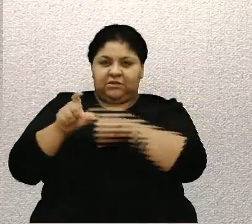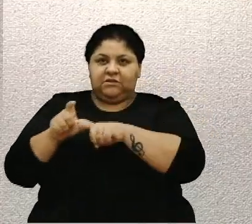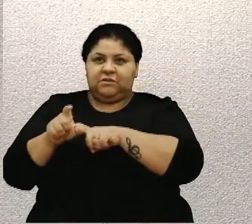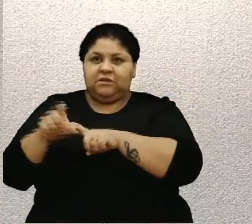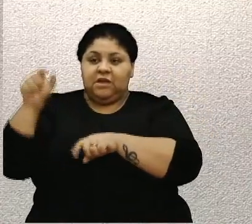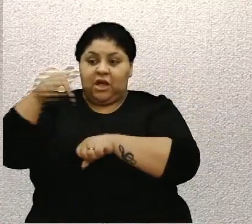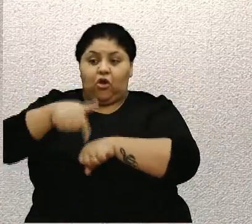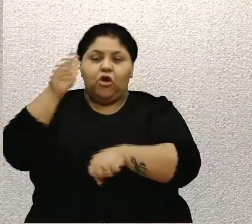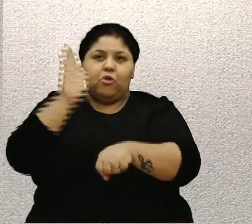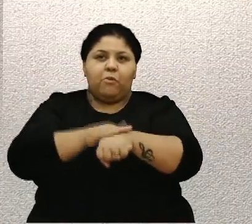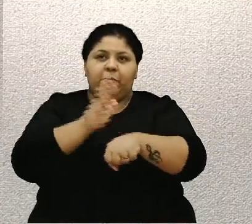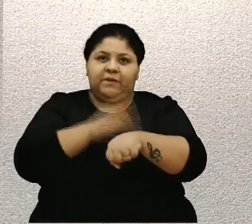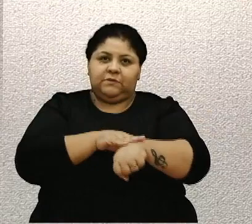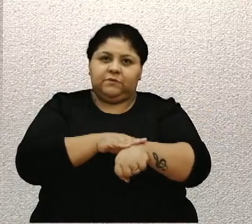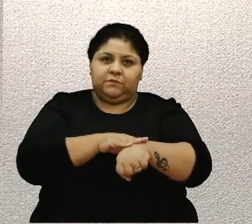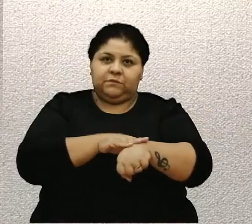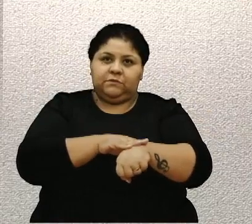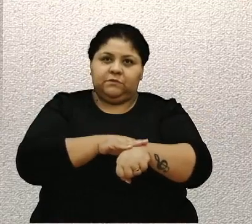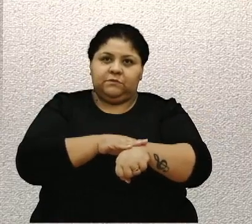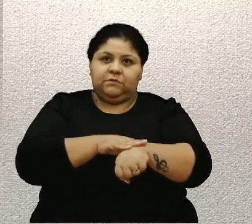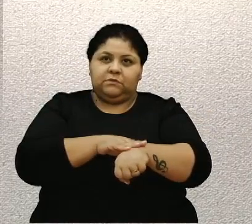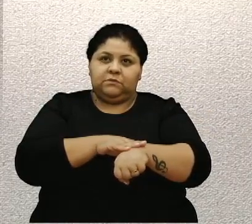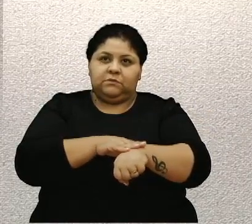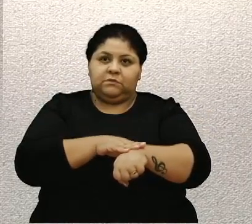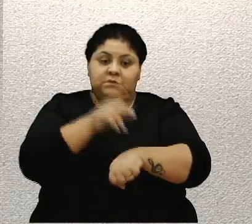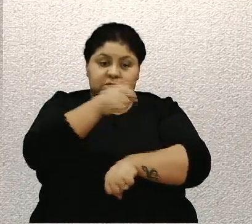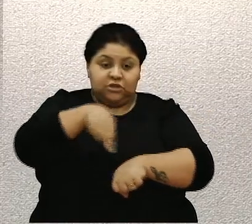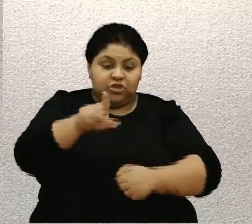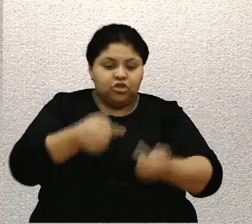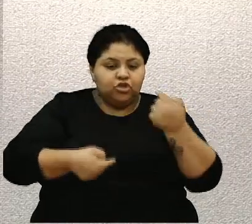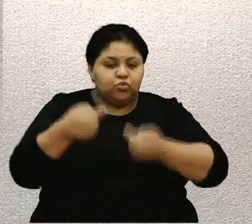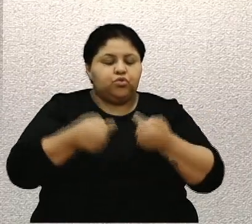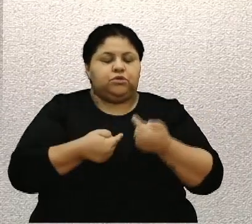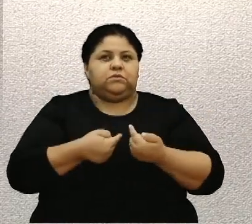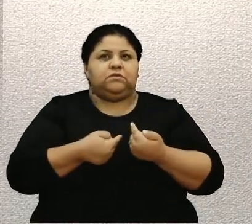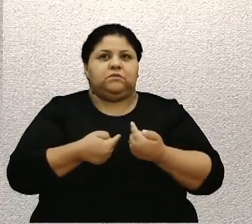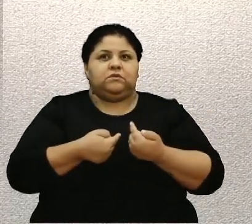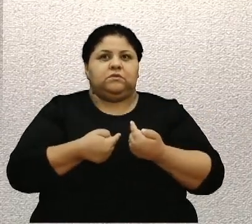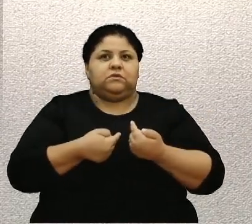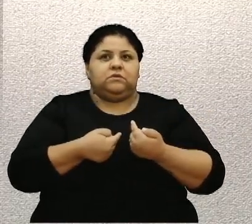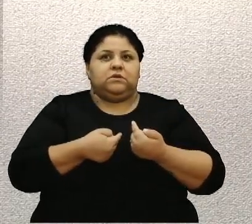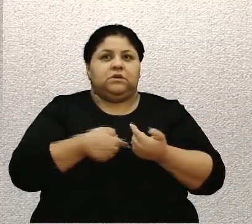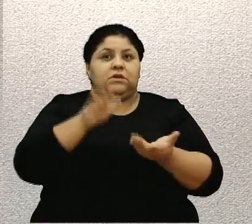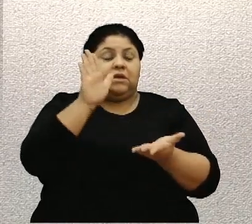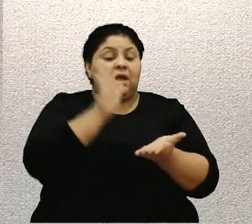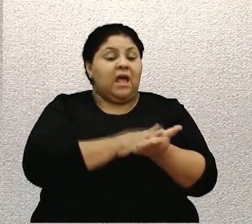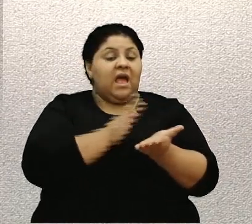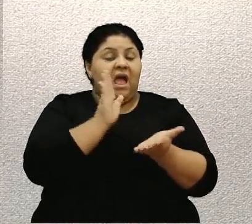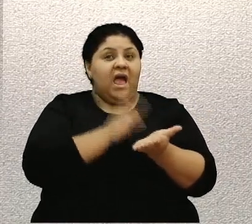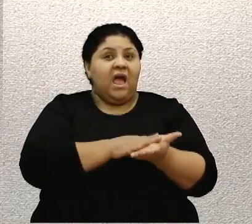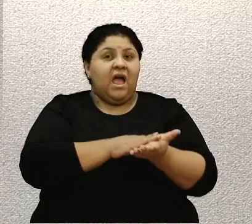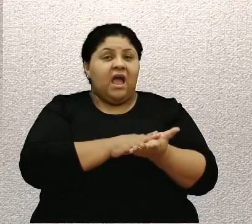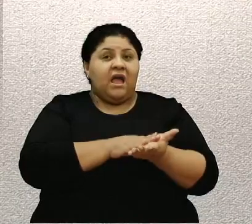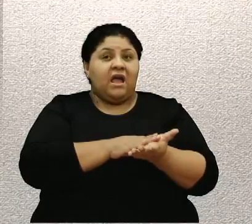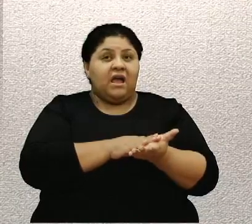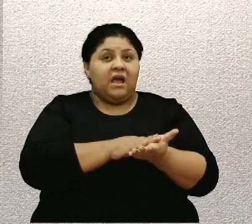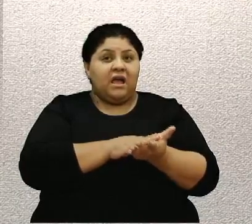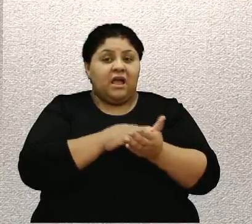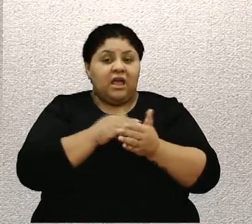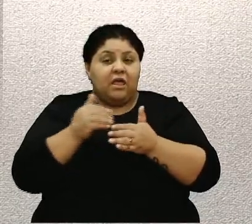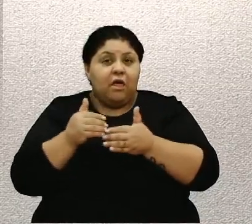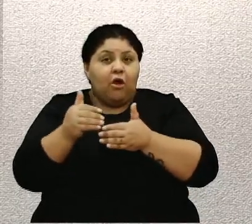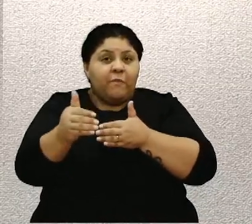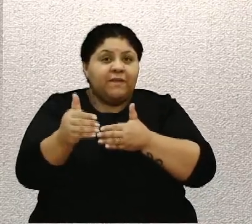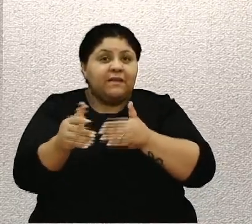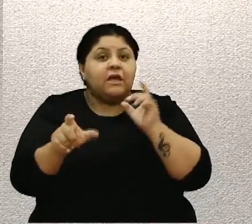o momento. Este é o momento da gente discutir. A proposta de prorrogar a dívida é